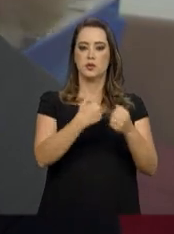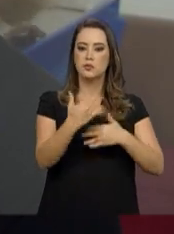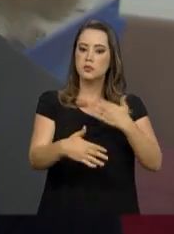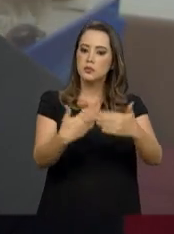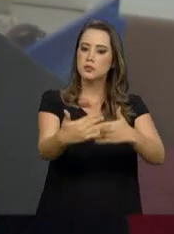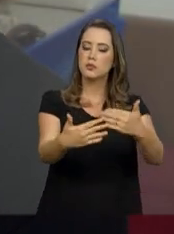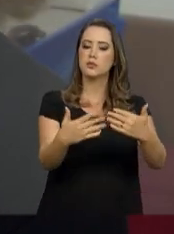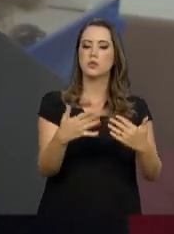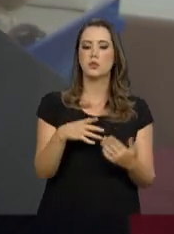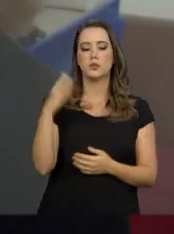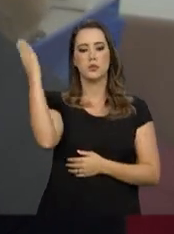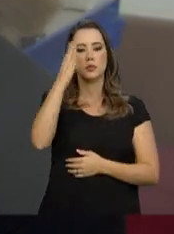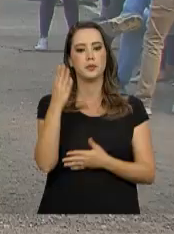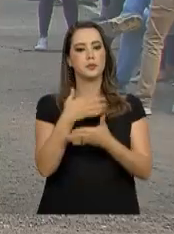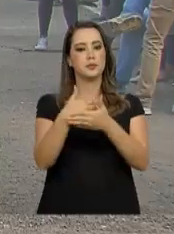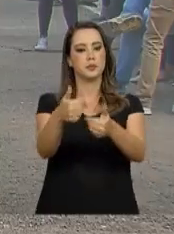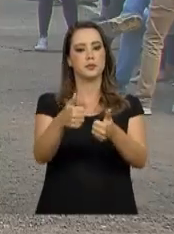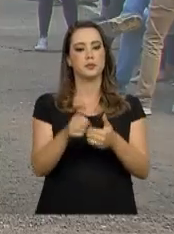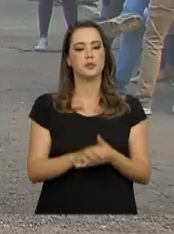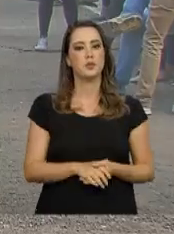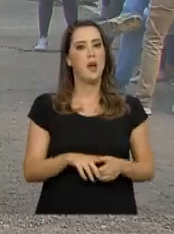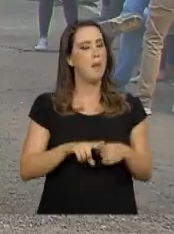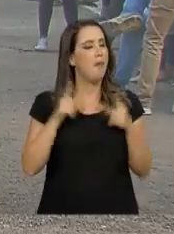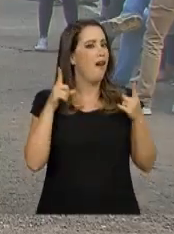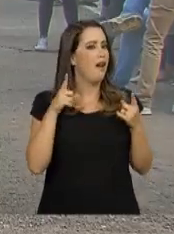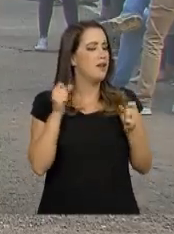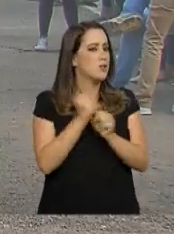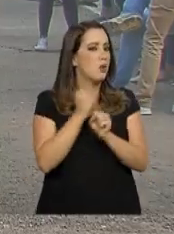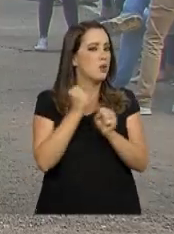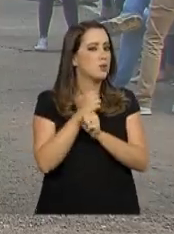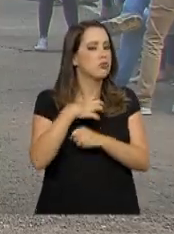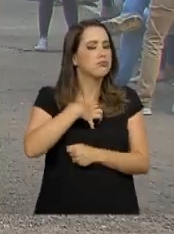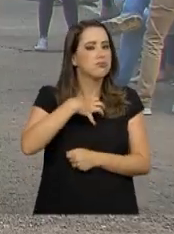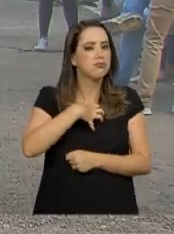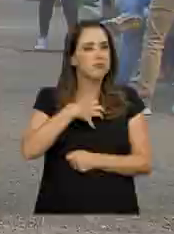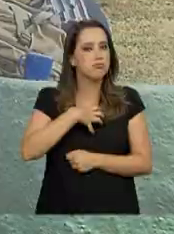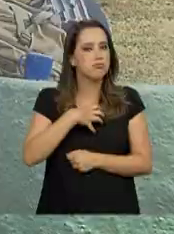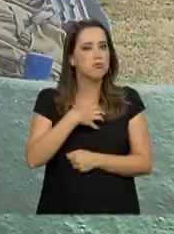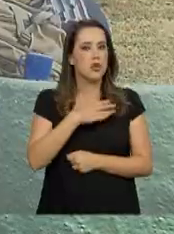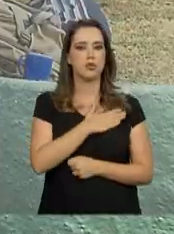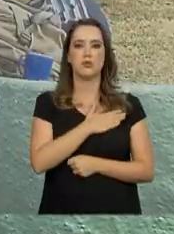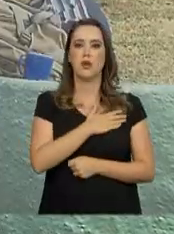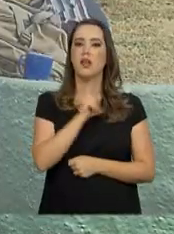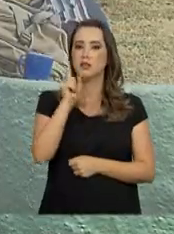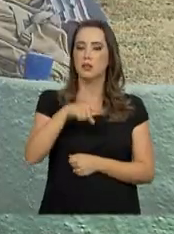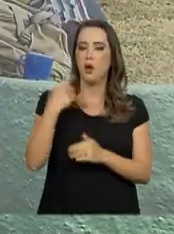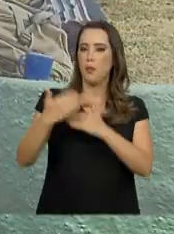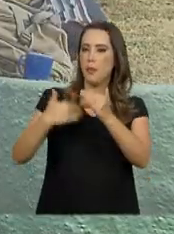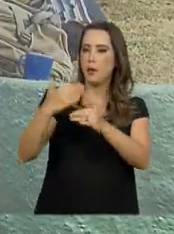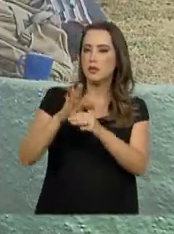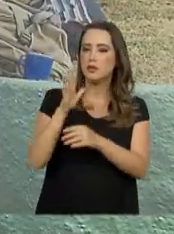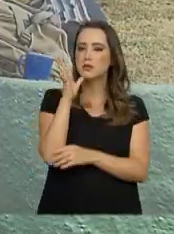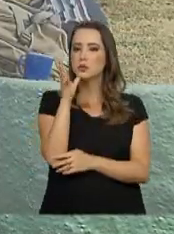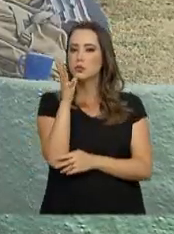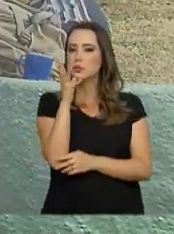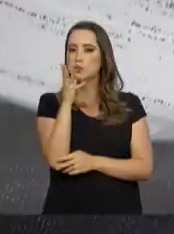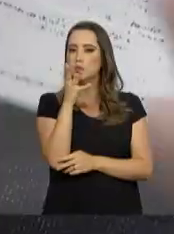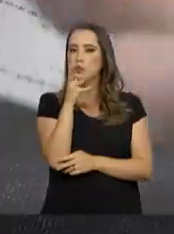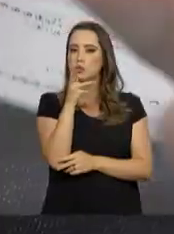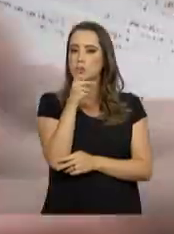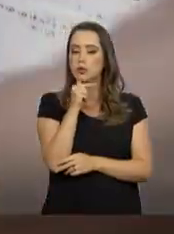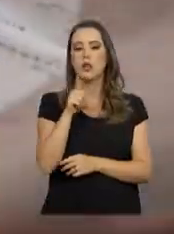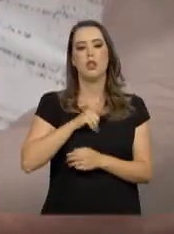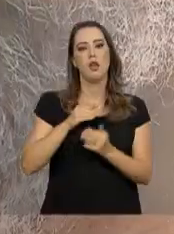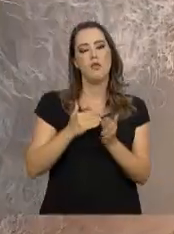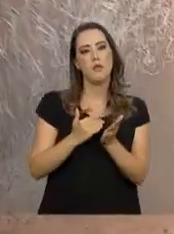né, a fazer um Brasil melhor. Mas construir esse sentimento de nação foi um processo lento na história.